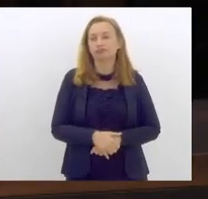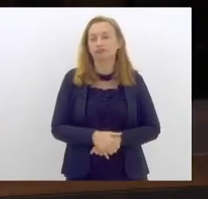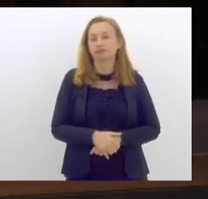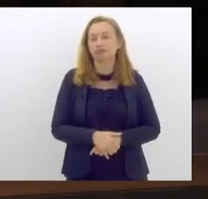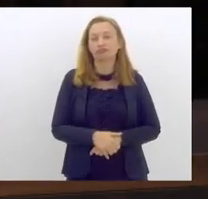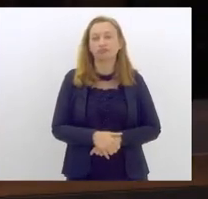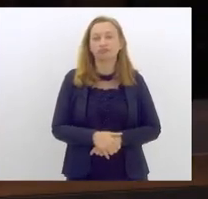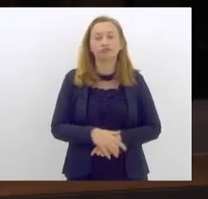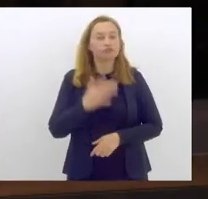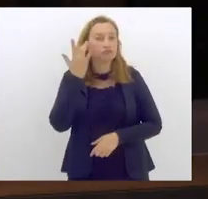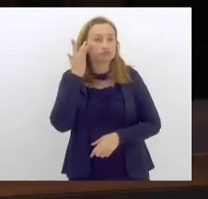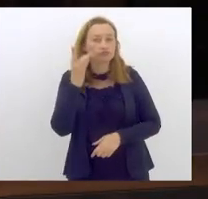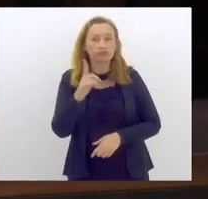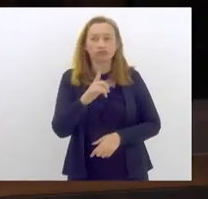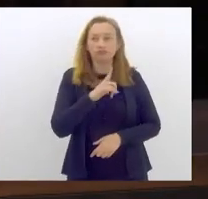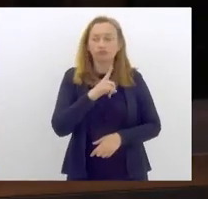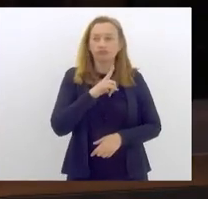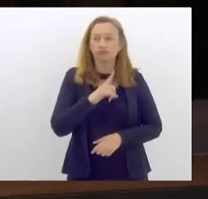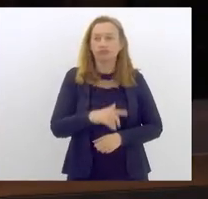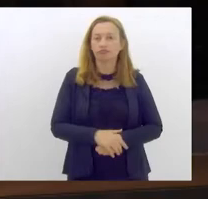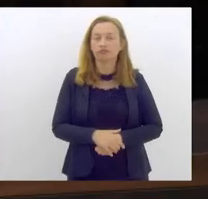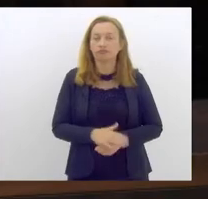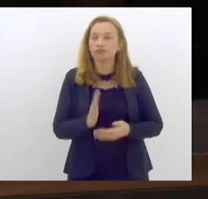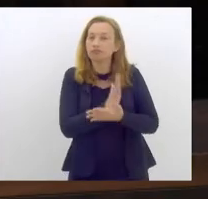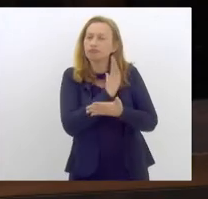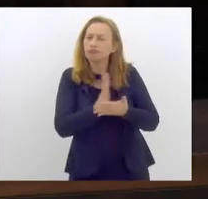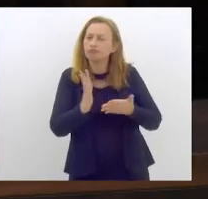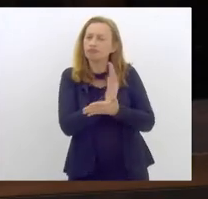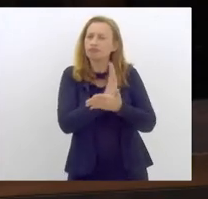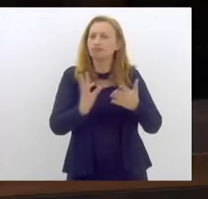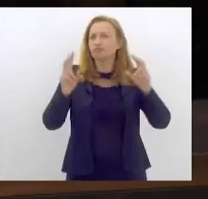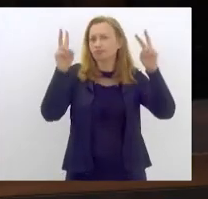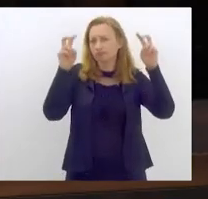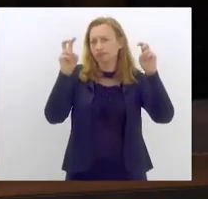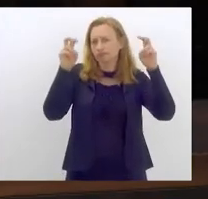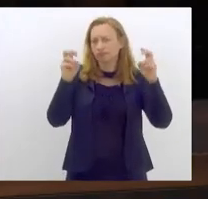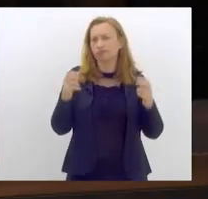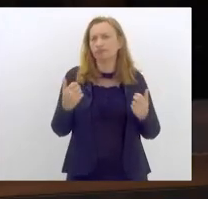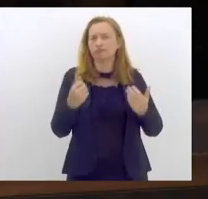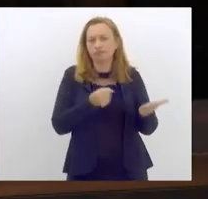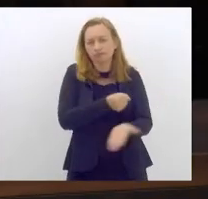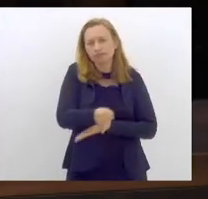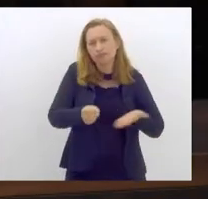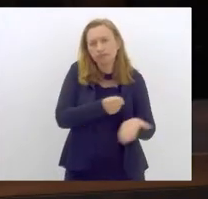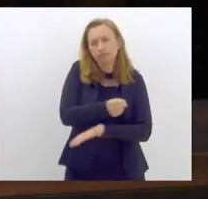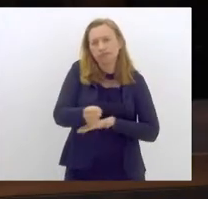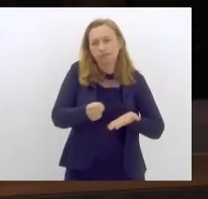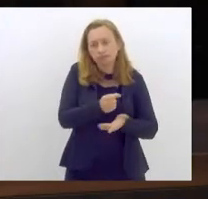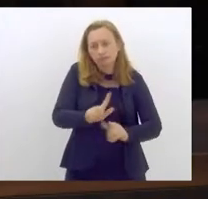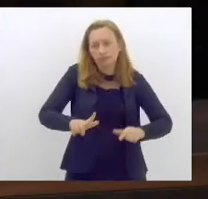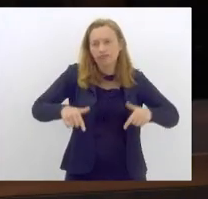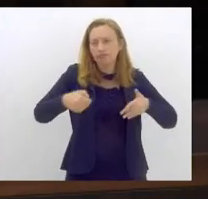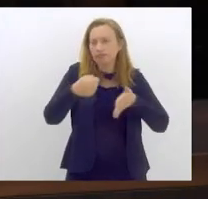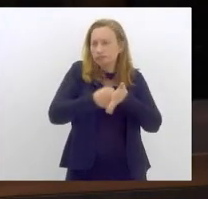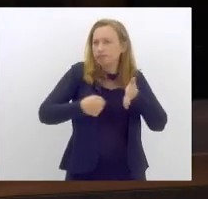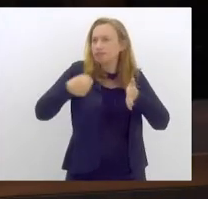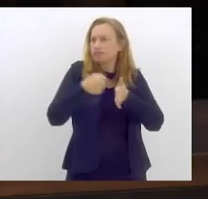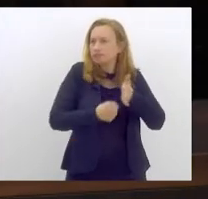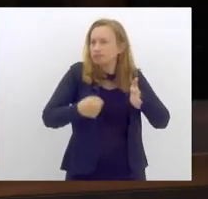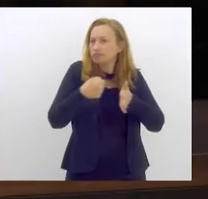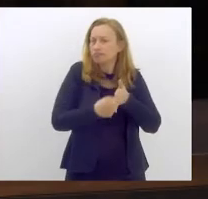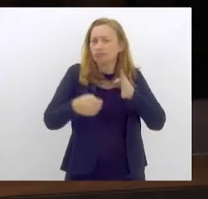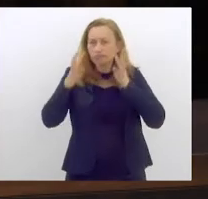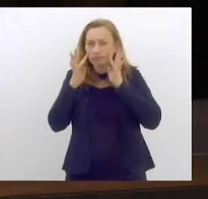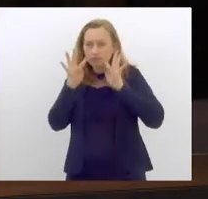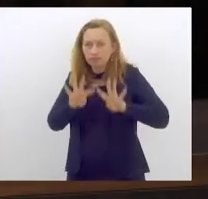acho que nós temos alguns temas aí que devem ser a base das ações de lutas e atenção